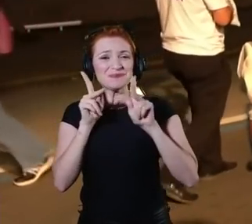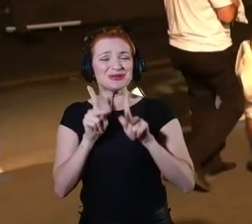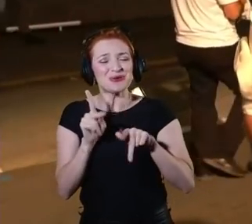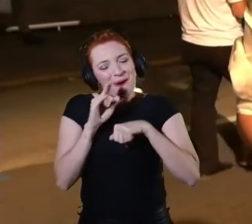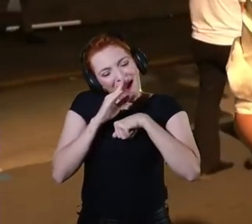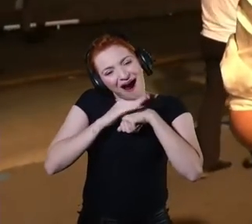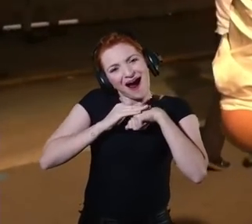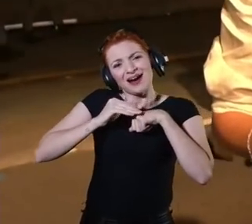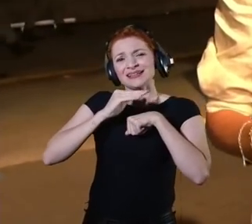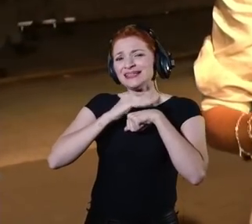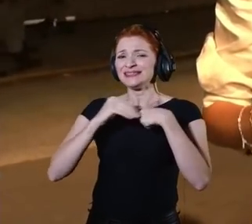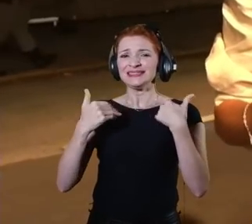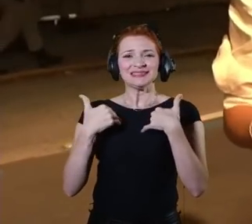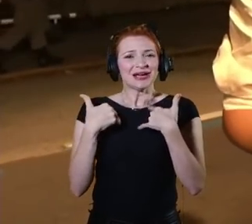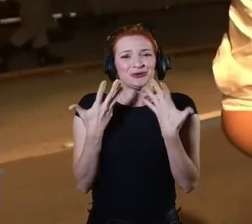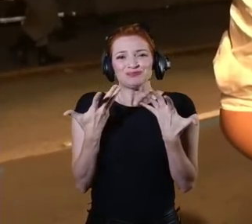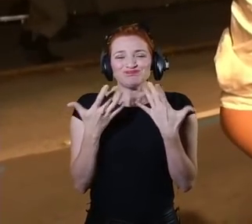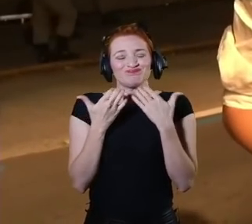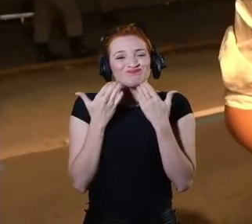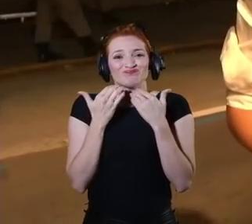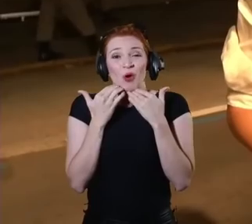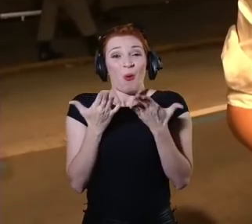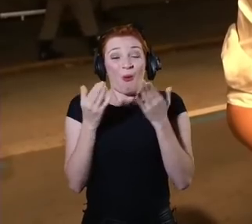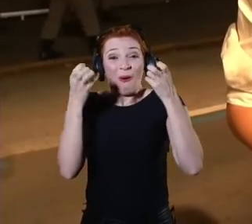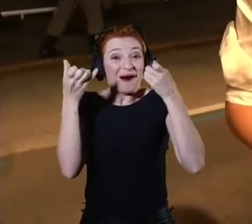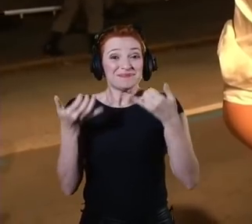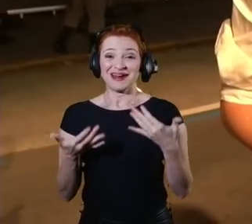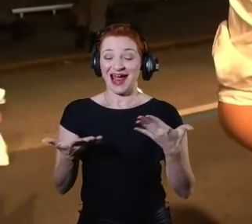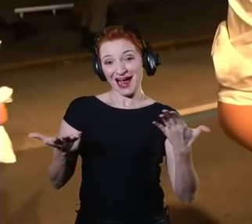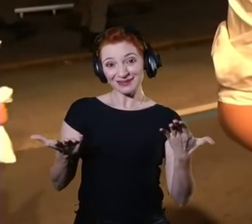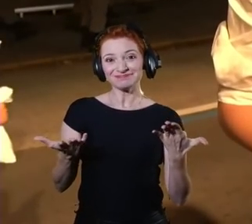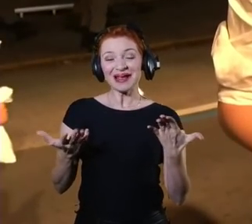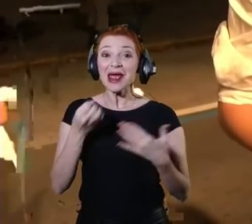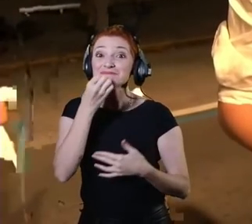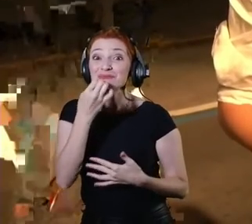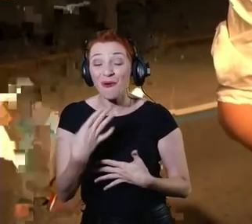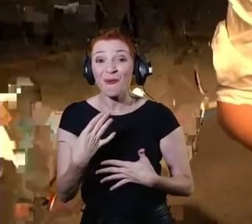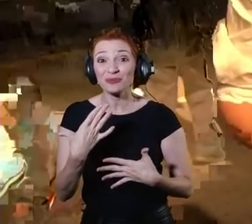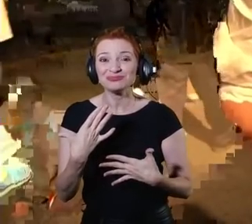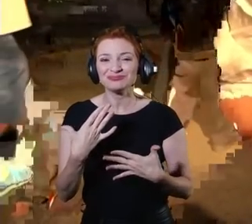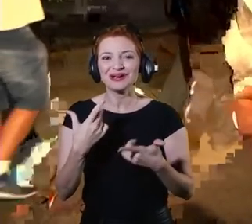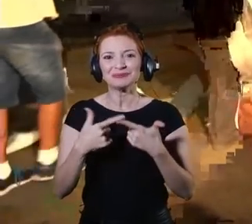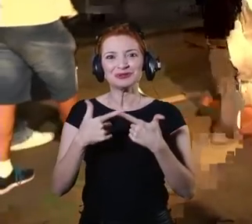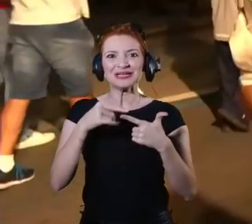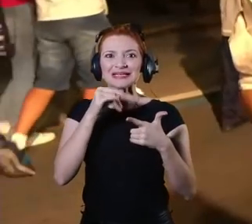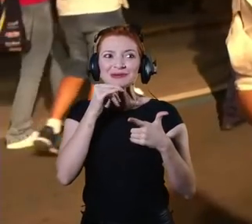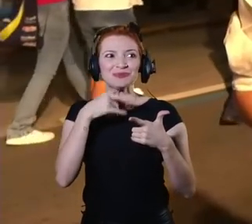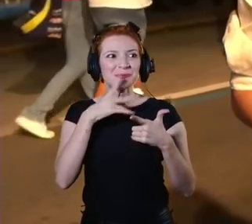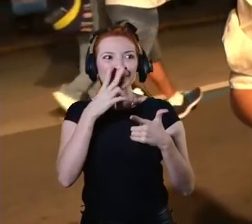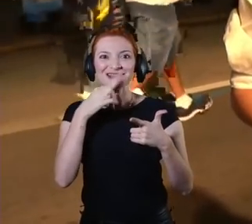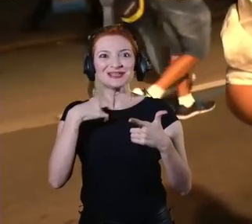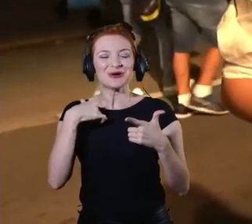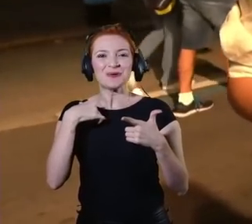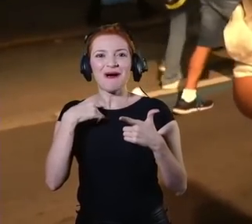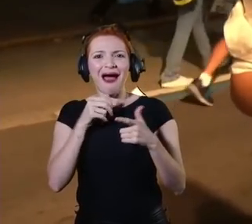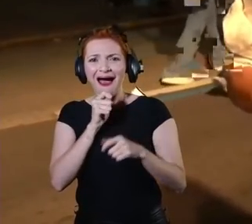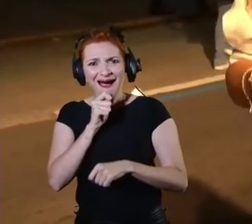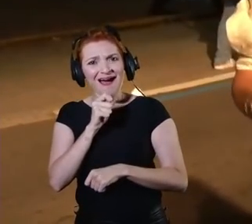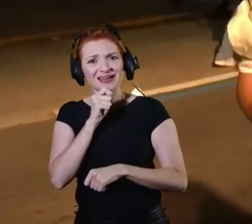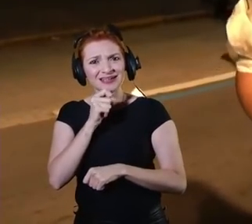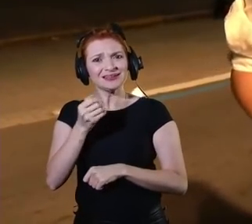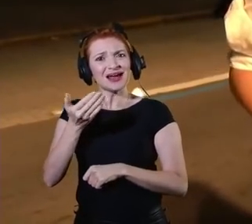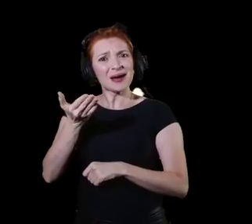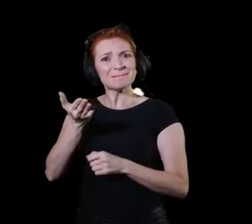pessoas, isso é inexplicável. E é bom porque eu ainda colho frutos, por mais que já fazem